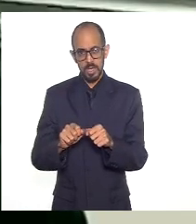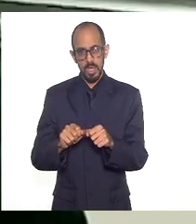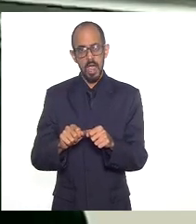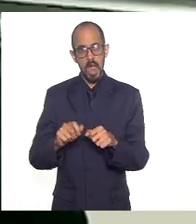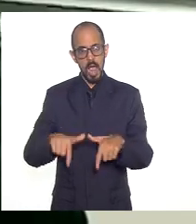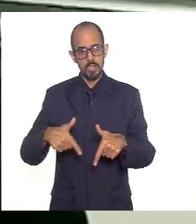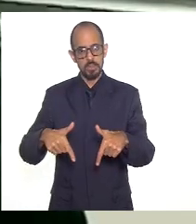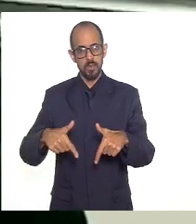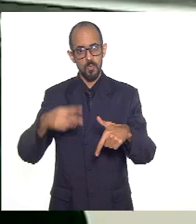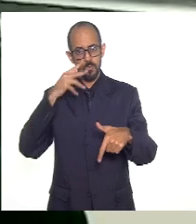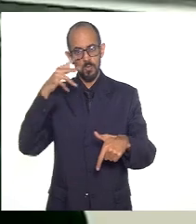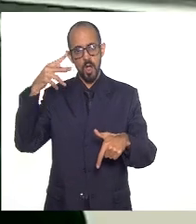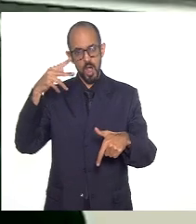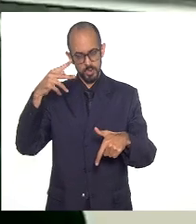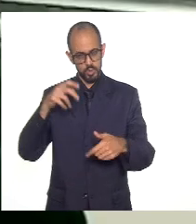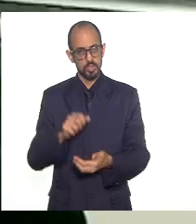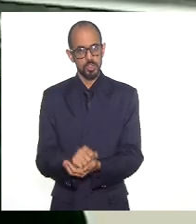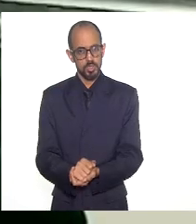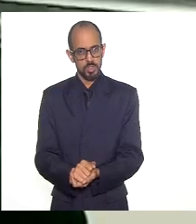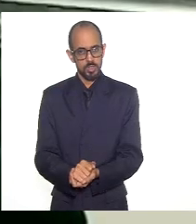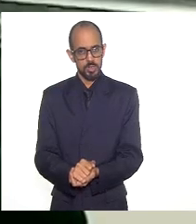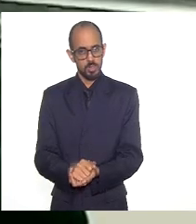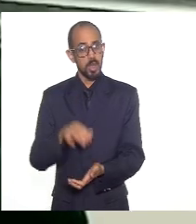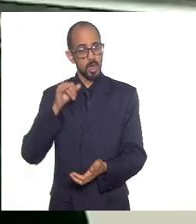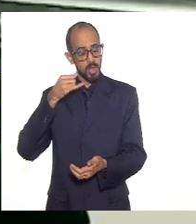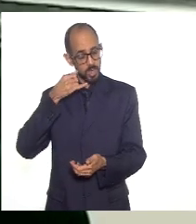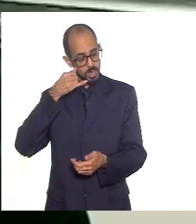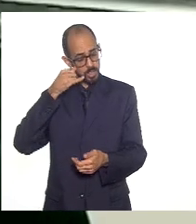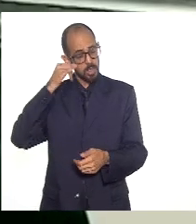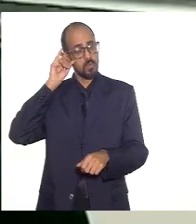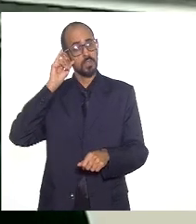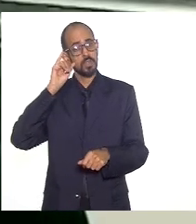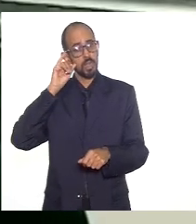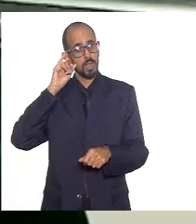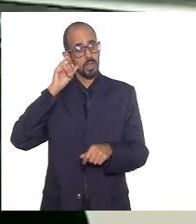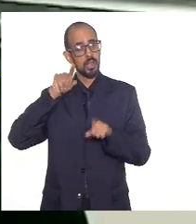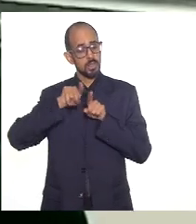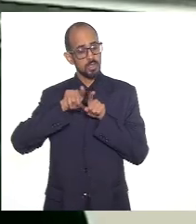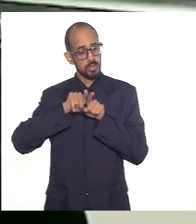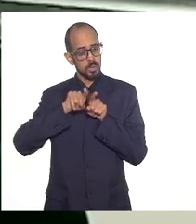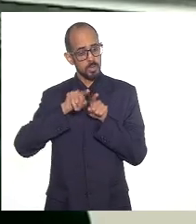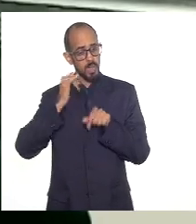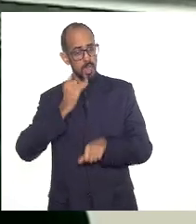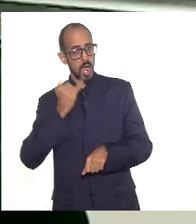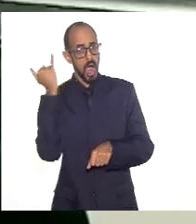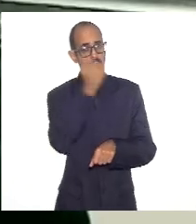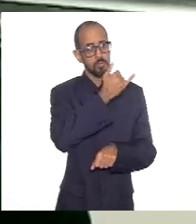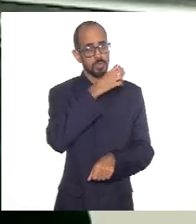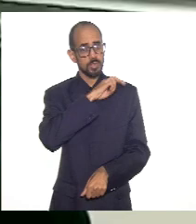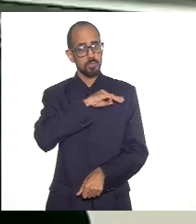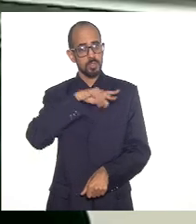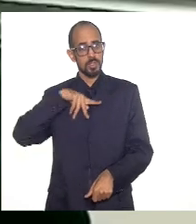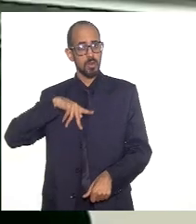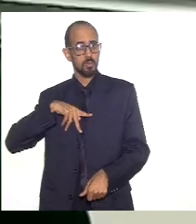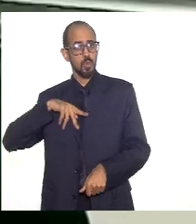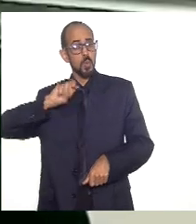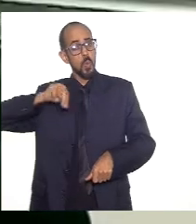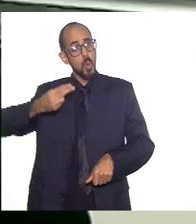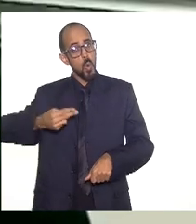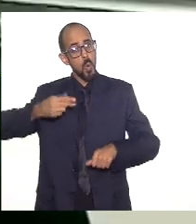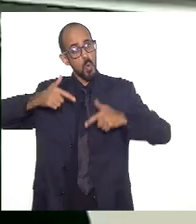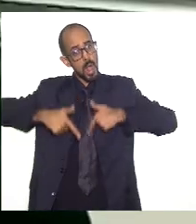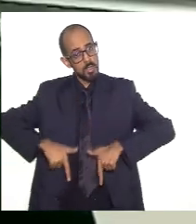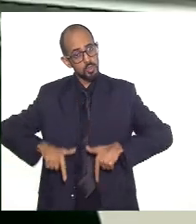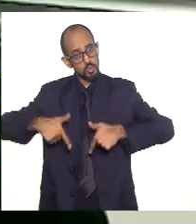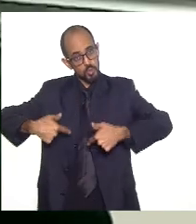vigorosas, né? Inclusive, preventivamente, denunciando ao Ministério Público, né, ou outras